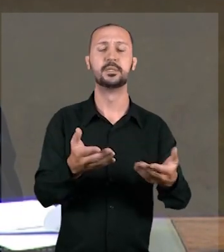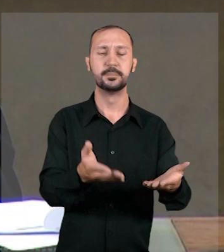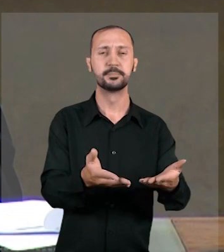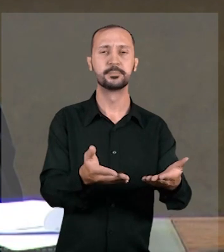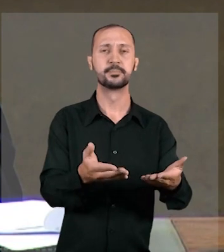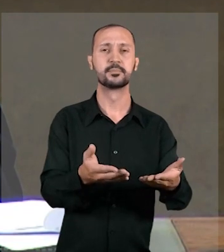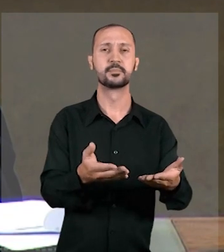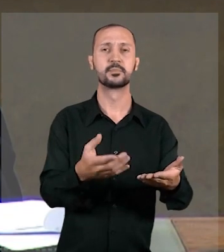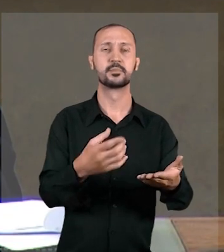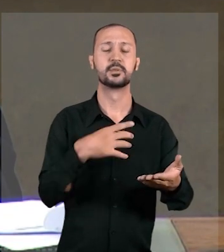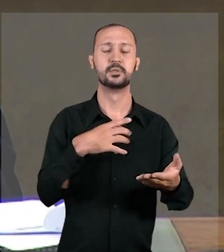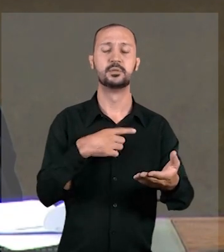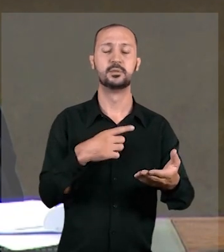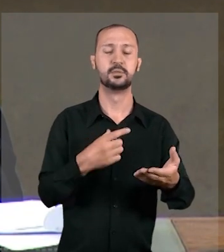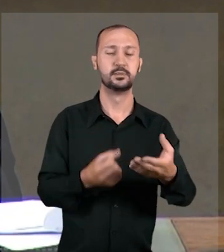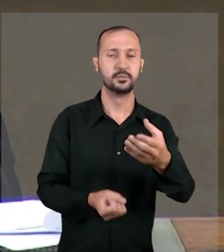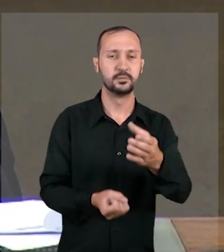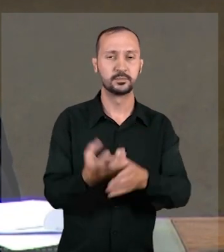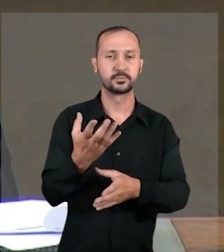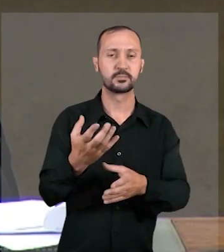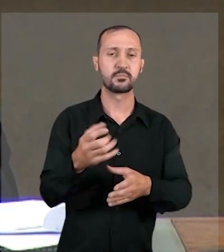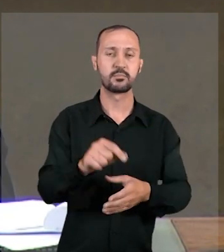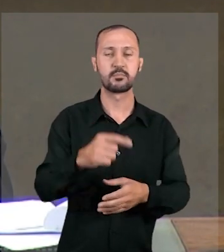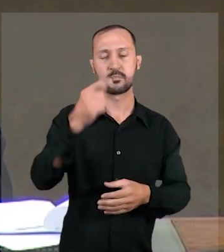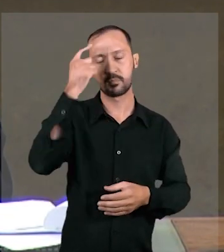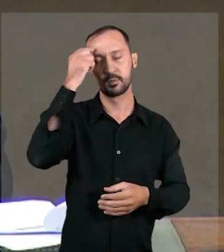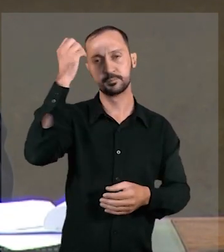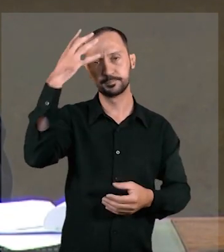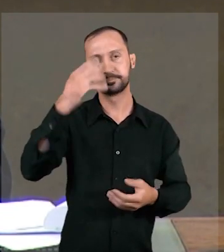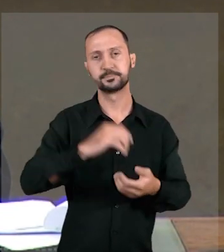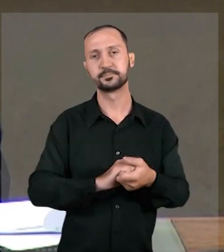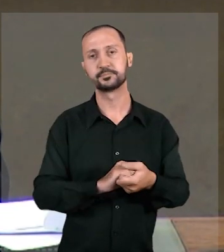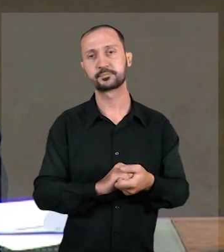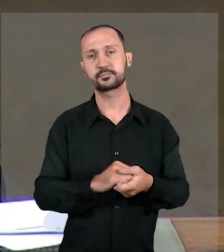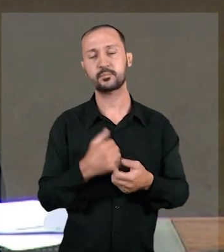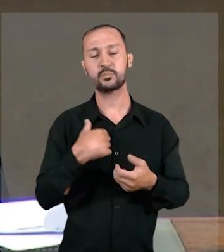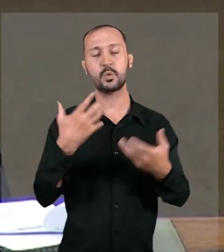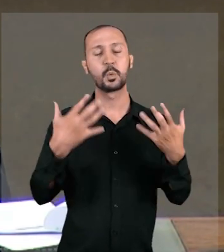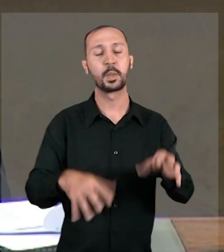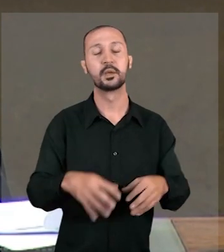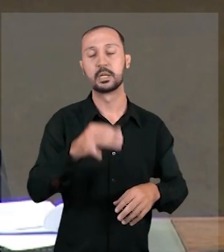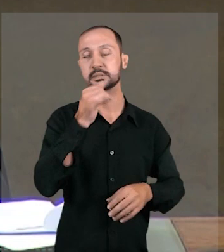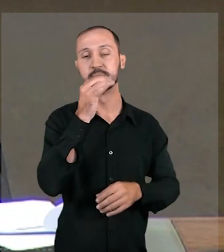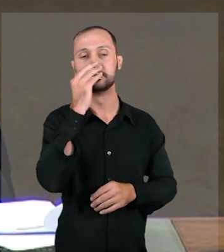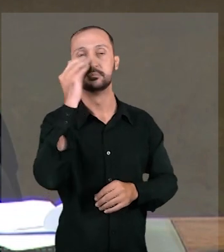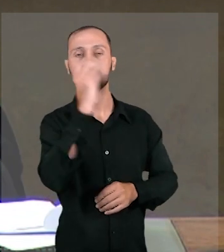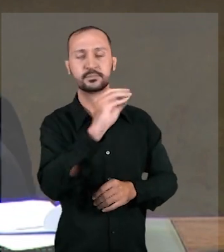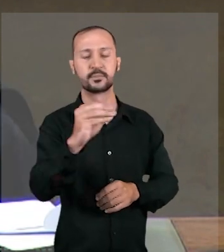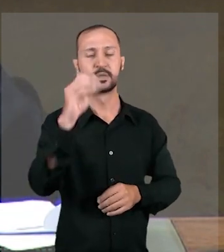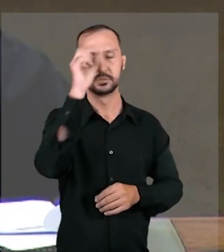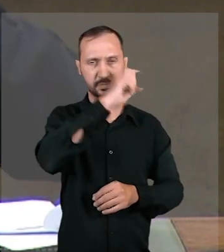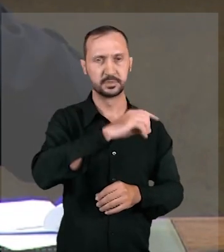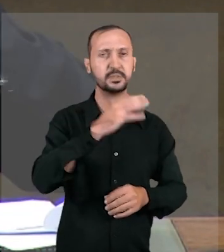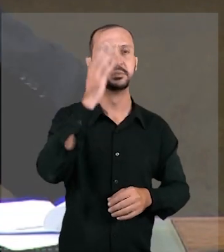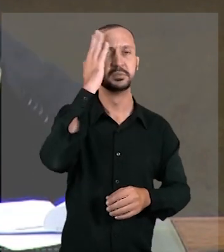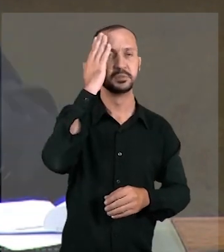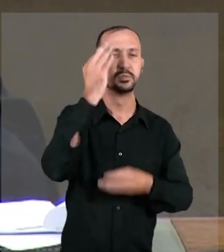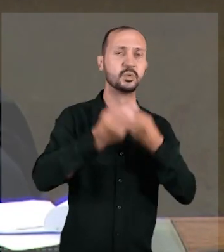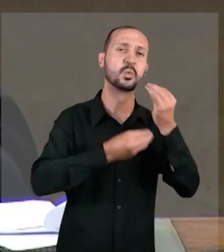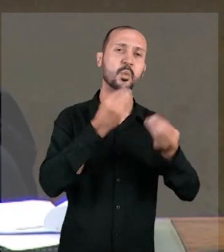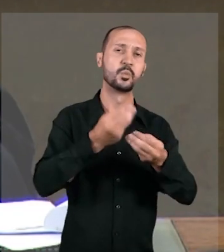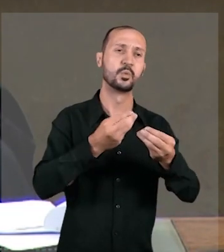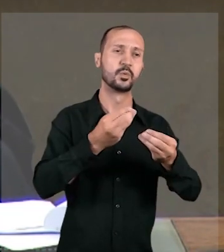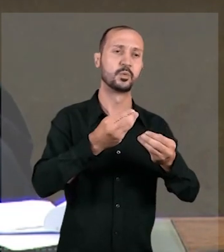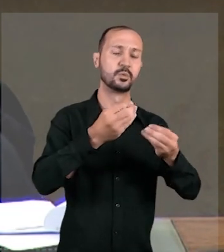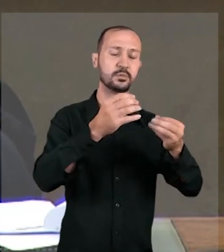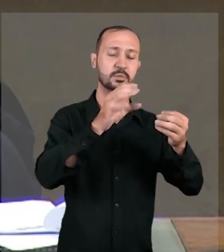nossa usina de ideias. Eu não quero ignorar dificuldades, sobretudo as de